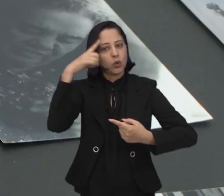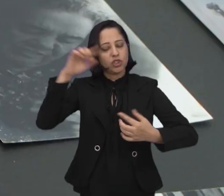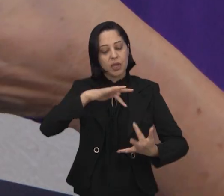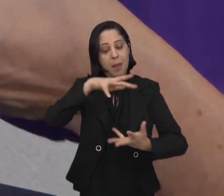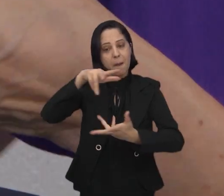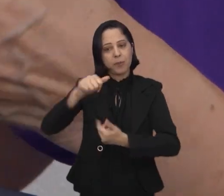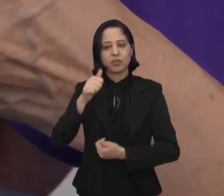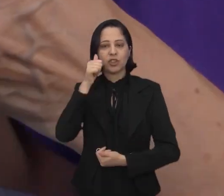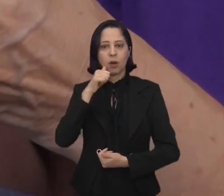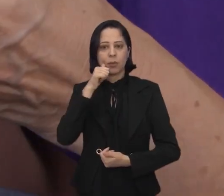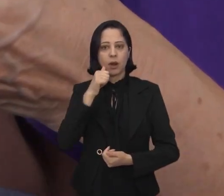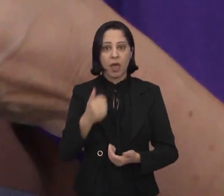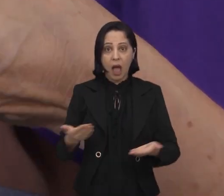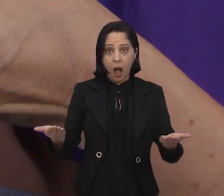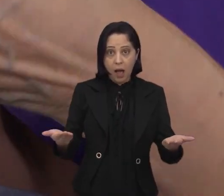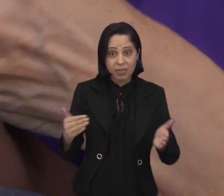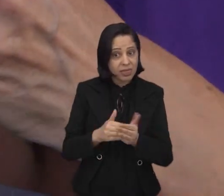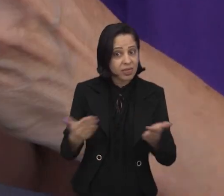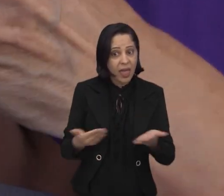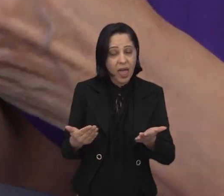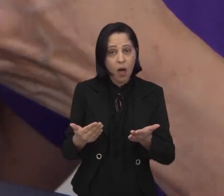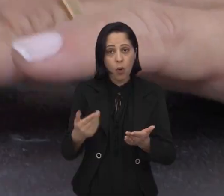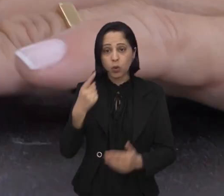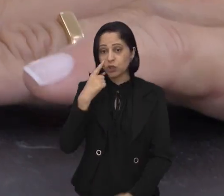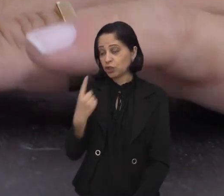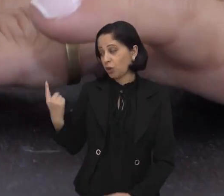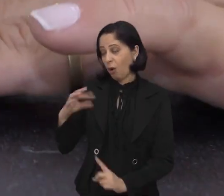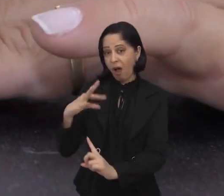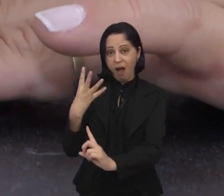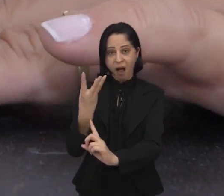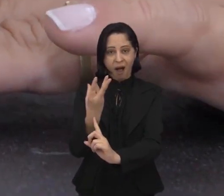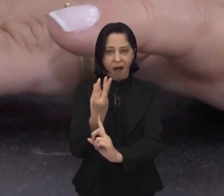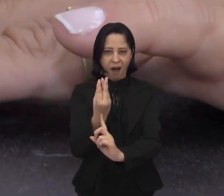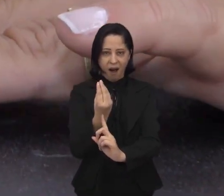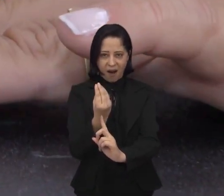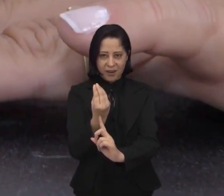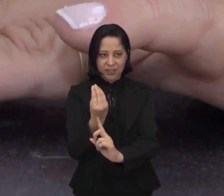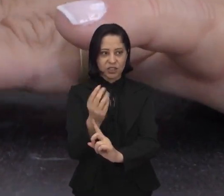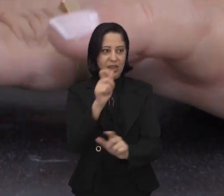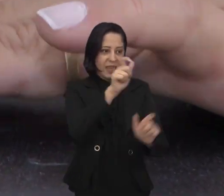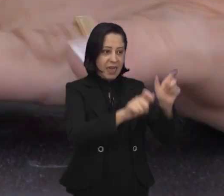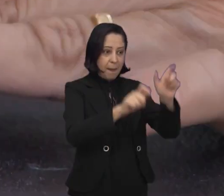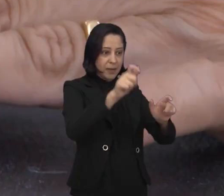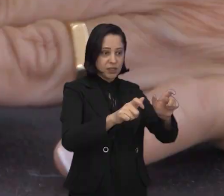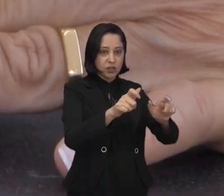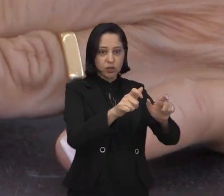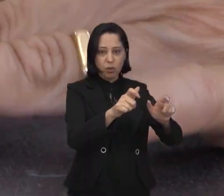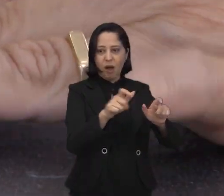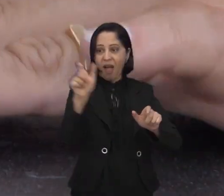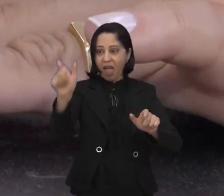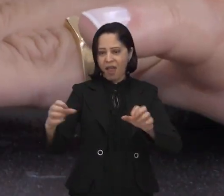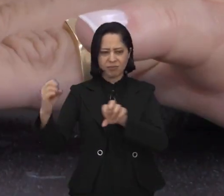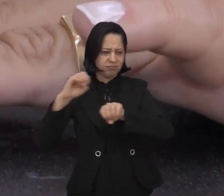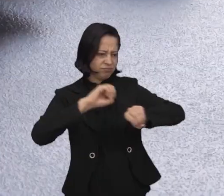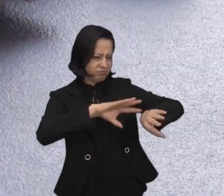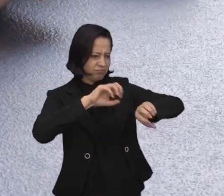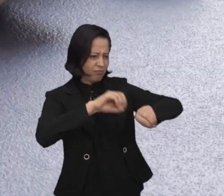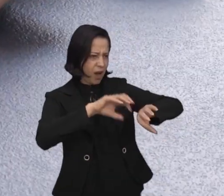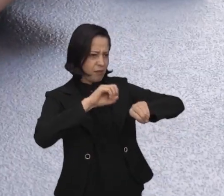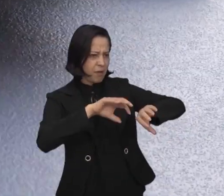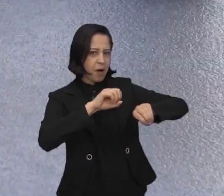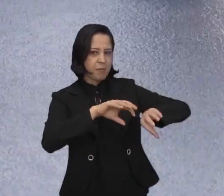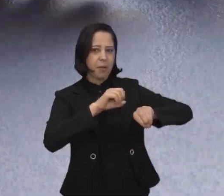da Mulher. Hoje, a arte dela continua viva, com a produção de figureiras que aprenderam com Lili